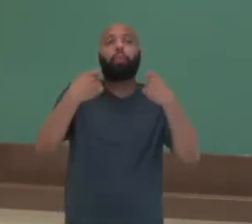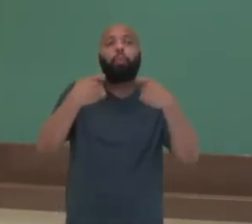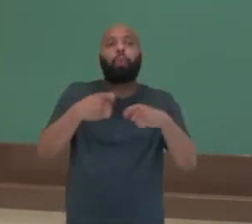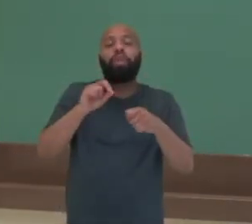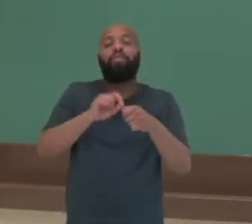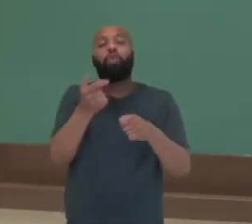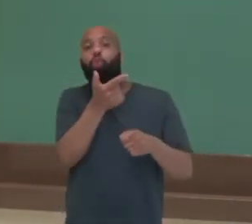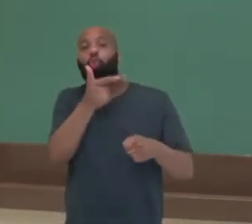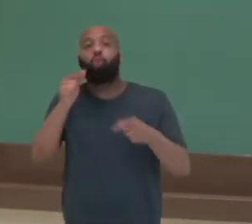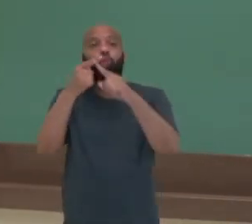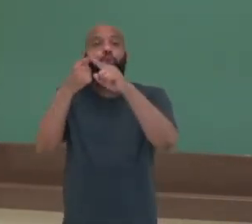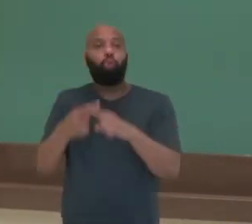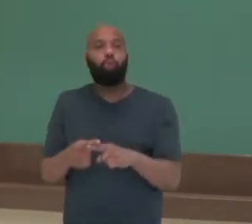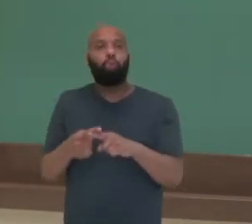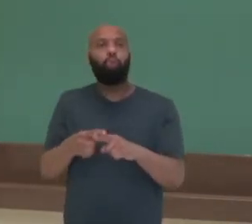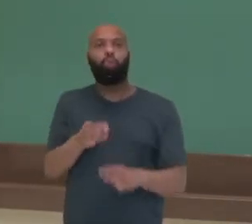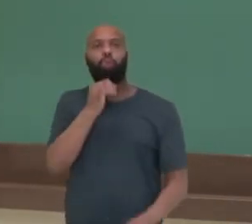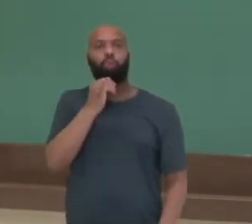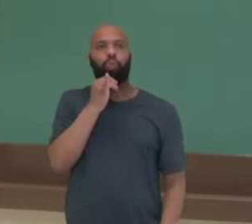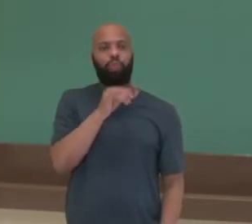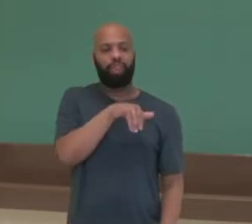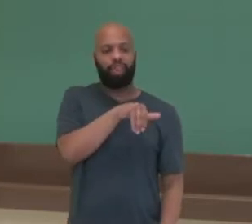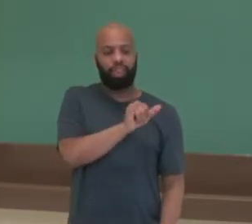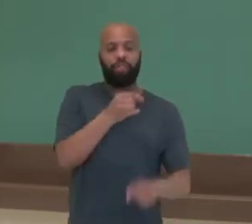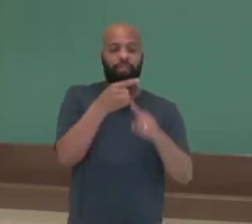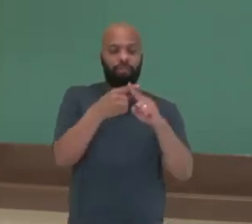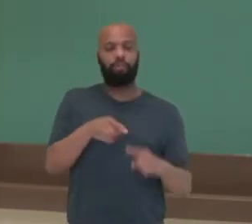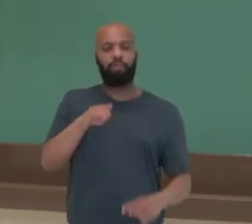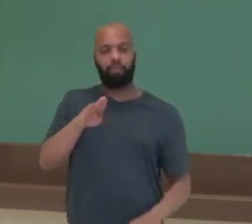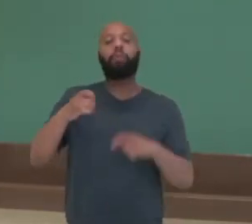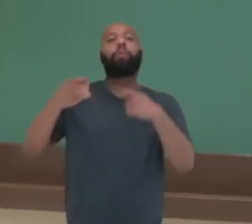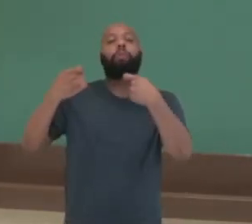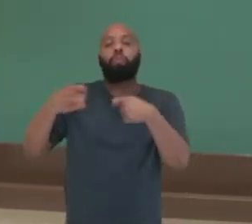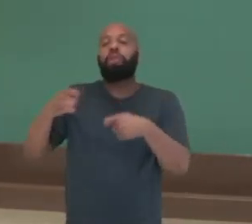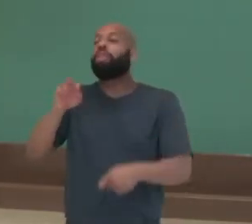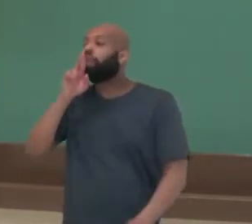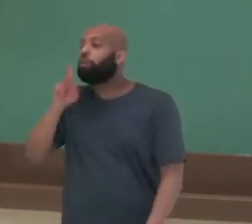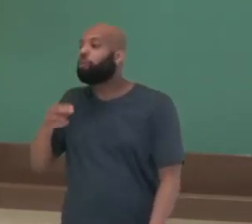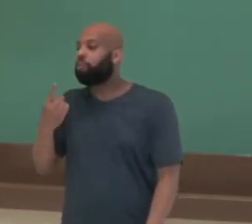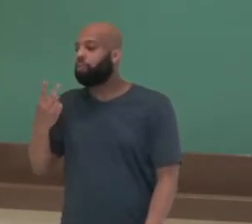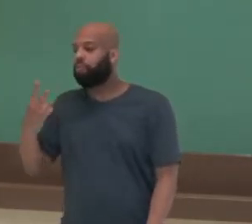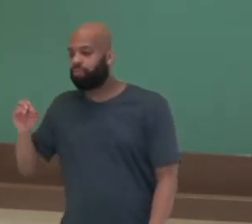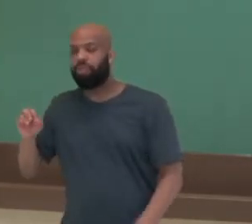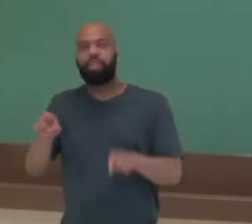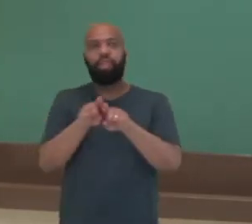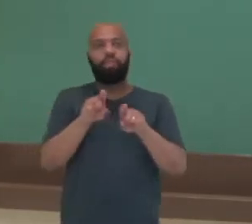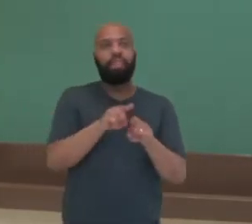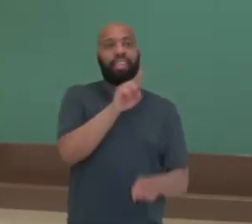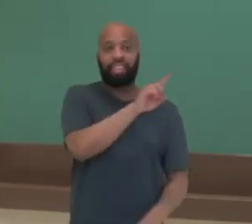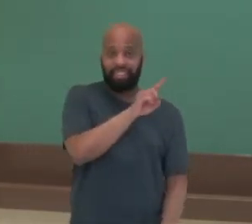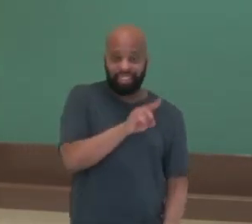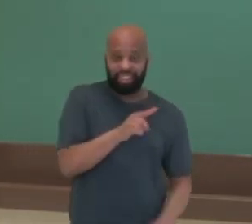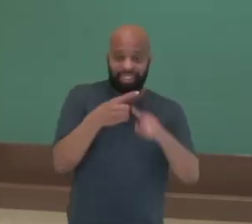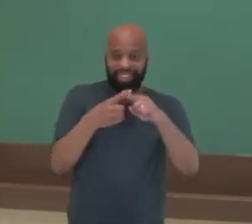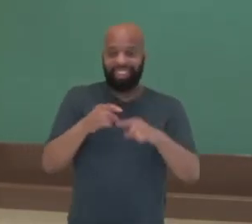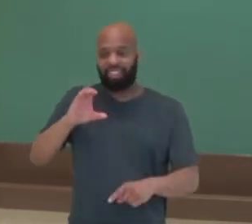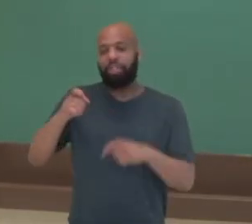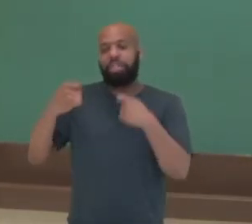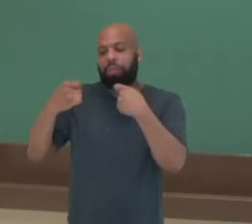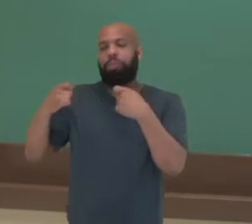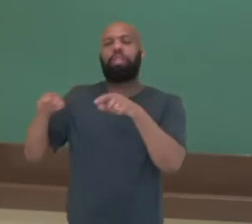o produto, ele também tem que ser igual para o produto y vezes b, z vezes c, para que